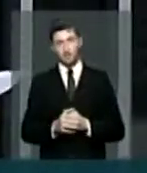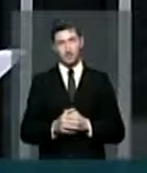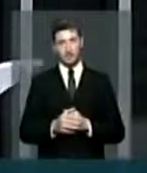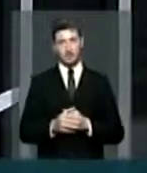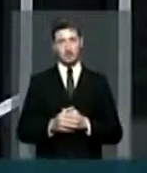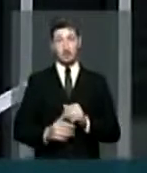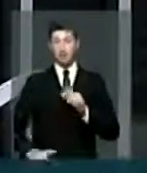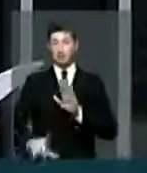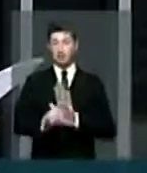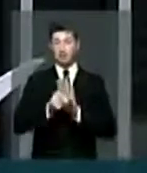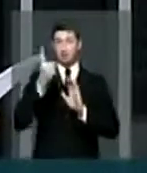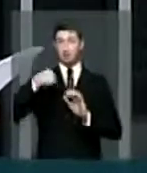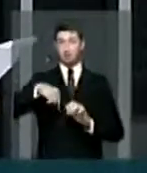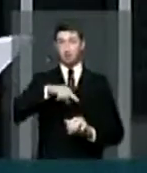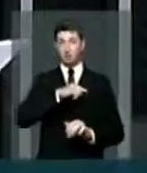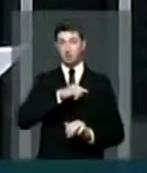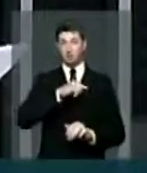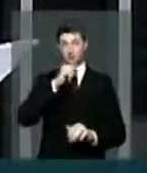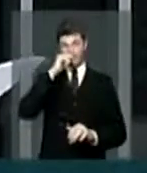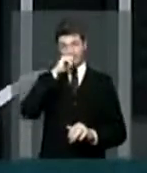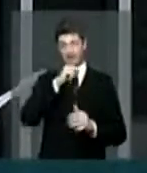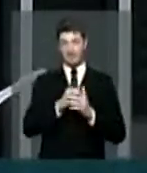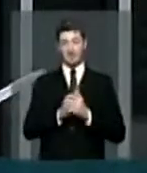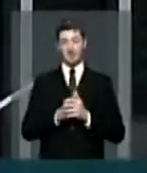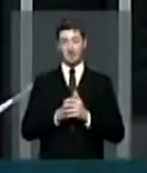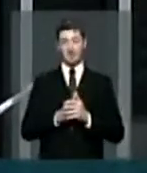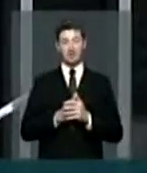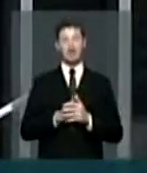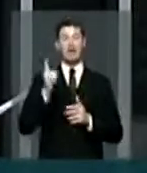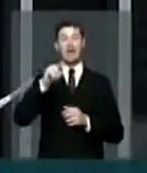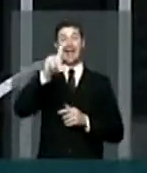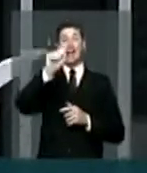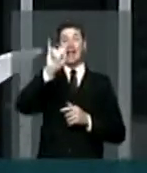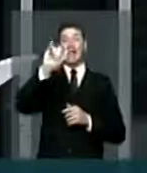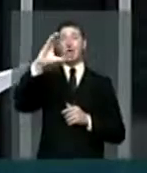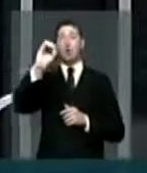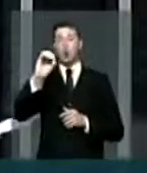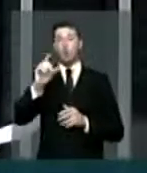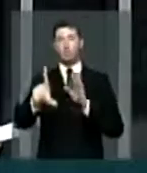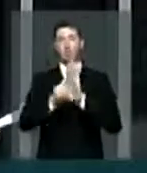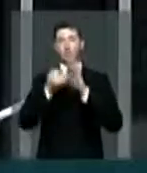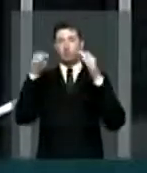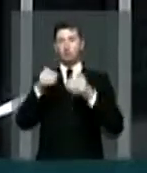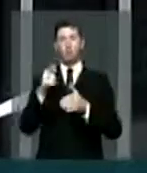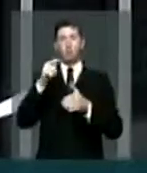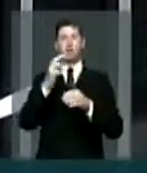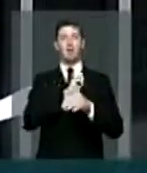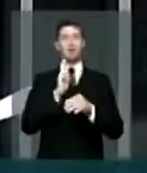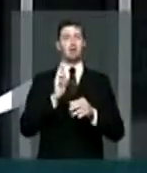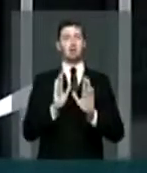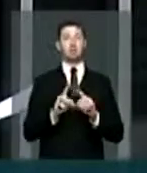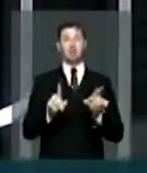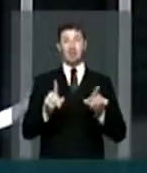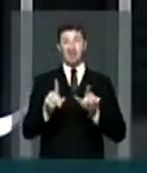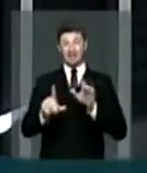a nossa legislação, ela vive dentro da laicidade. E sabe, senhor presidente, a laicidade